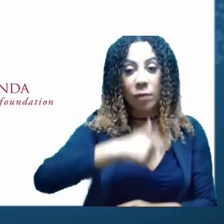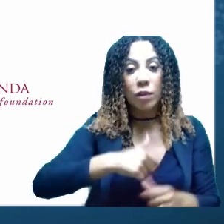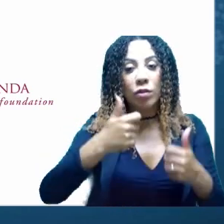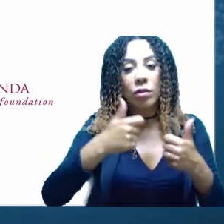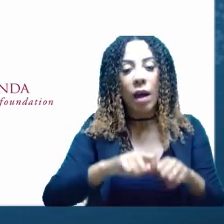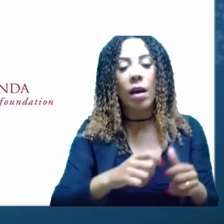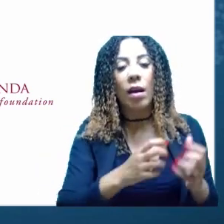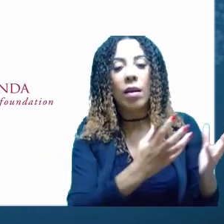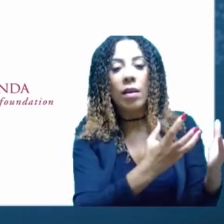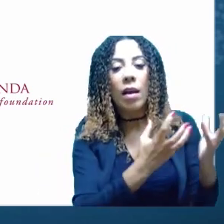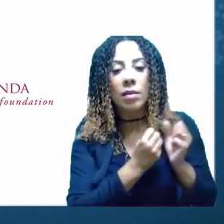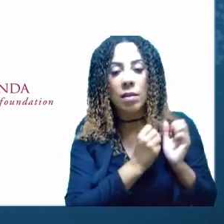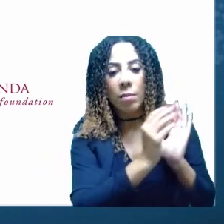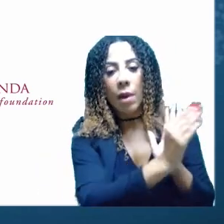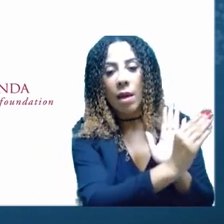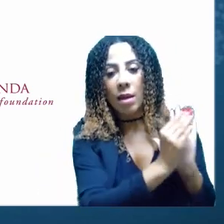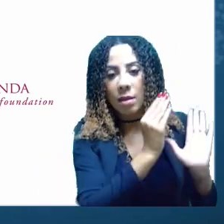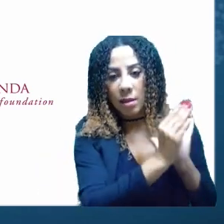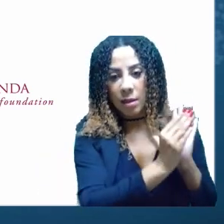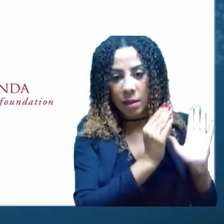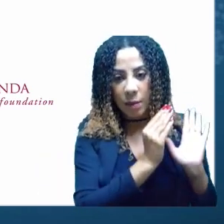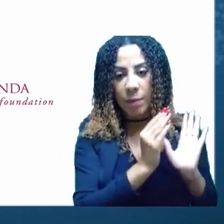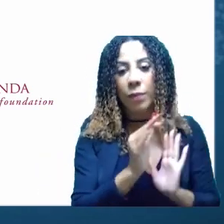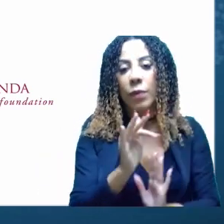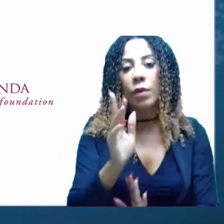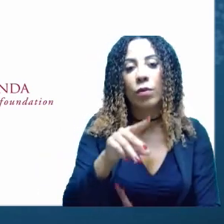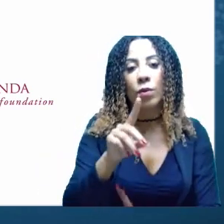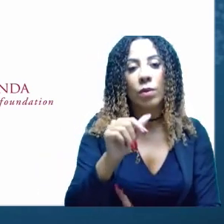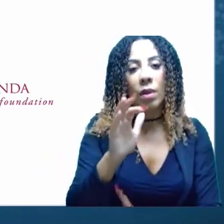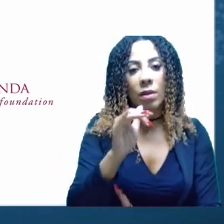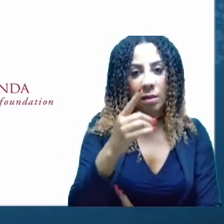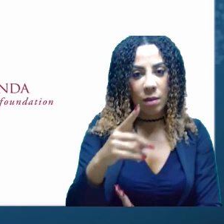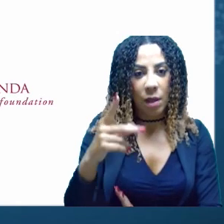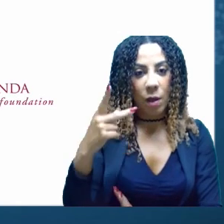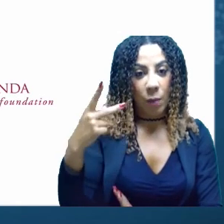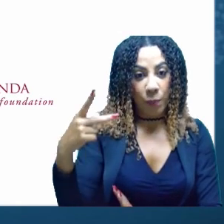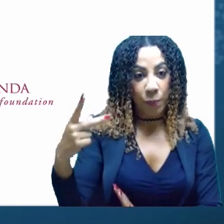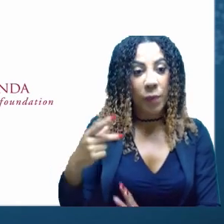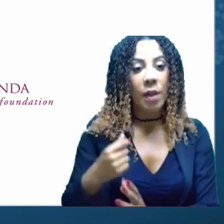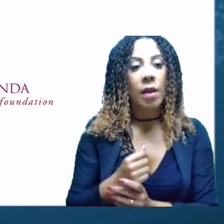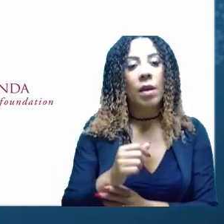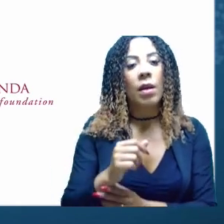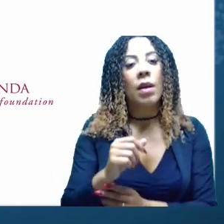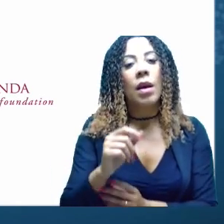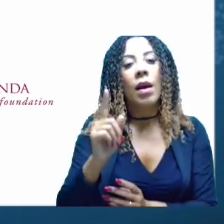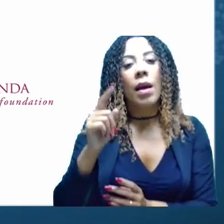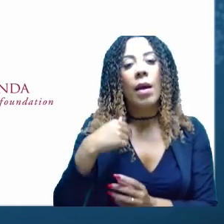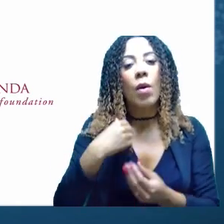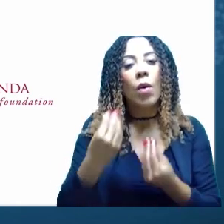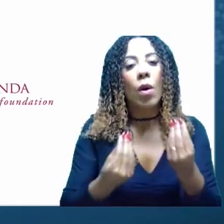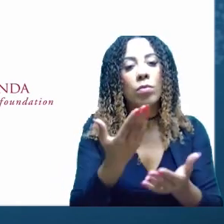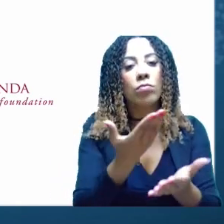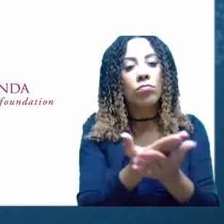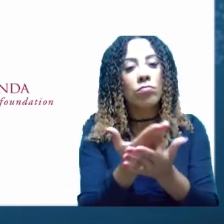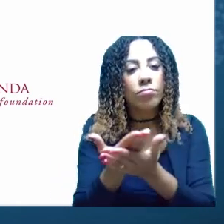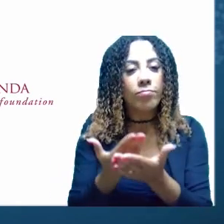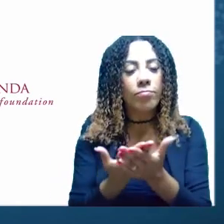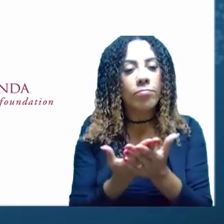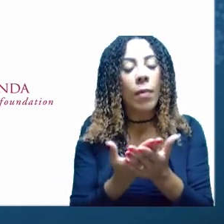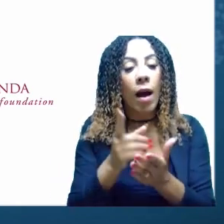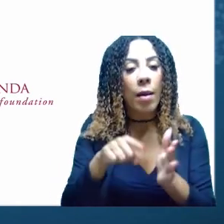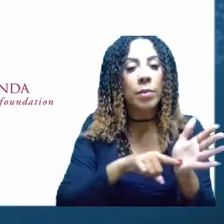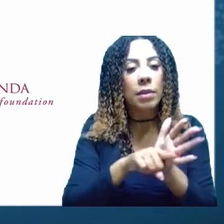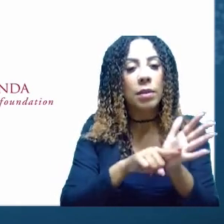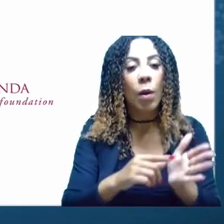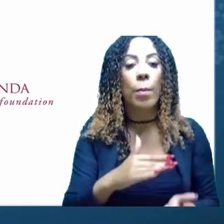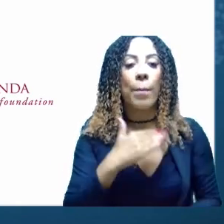recebendo financiamento da Fundação Bill e Melinda Gates, trabalhando em projetos na Zâmbia sobre mortalidade infantil. Eu vou